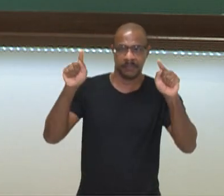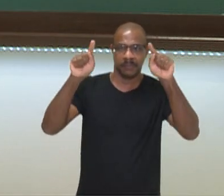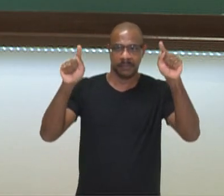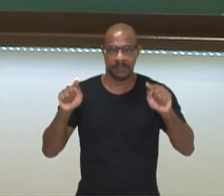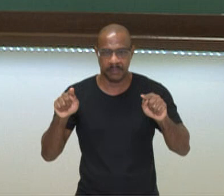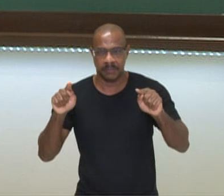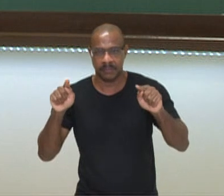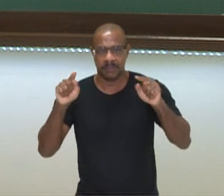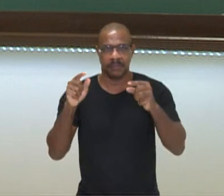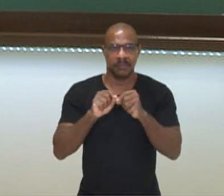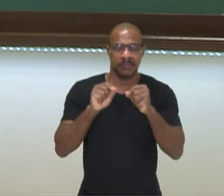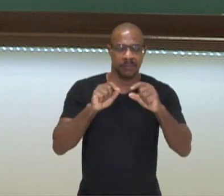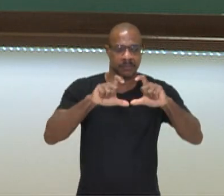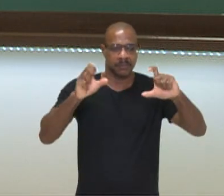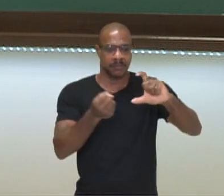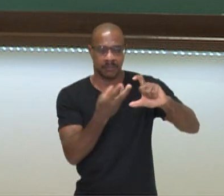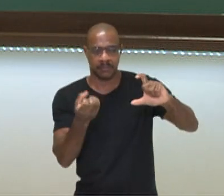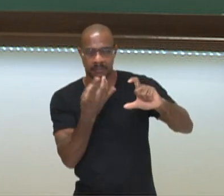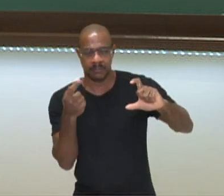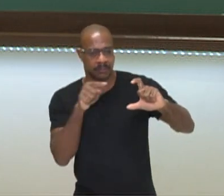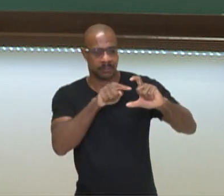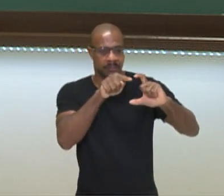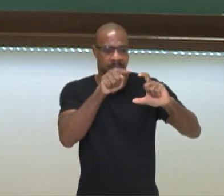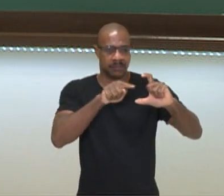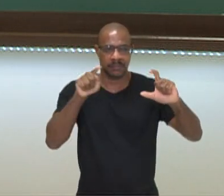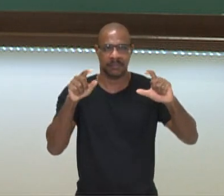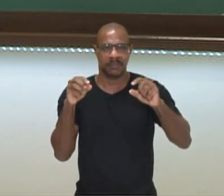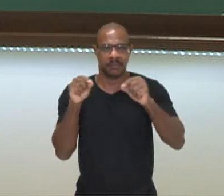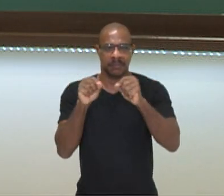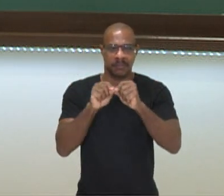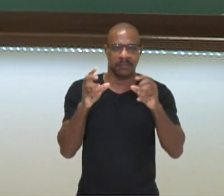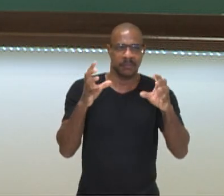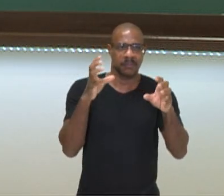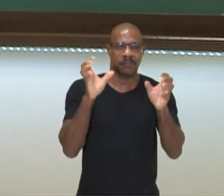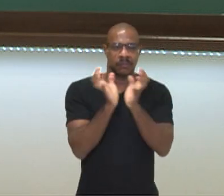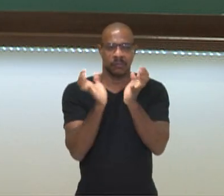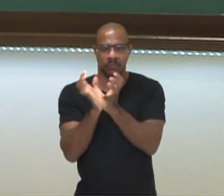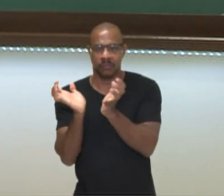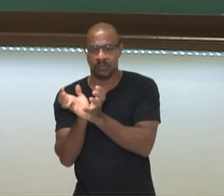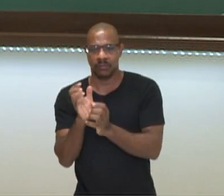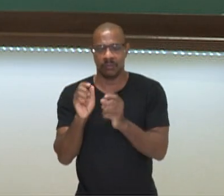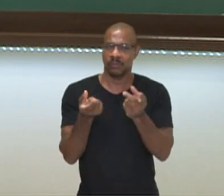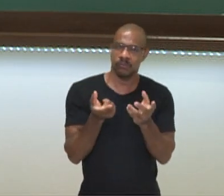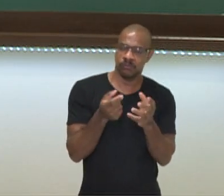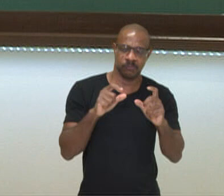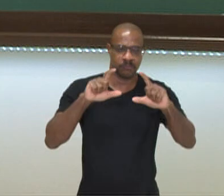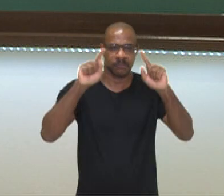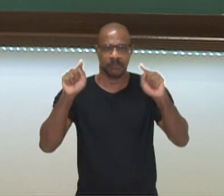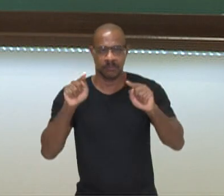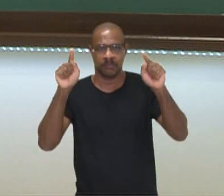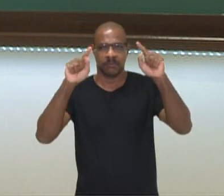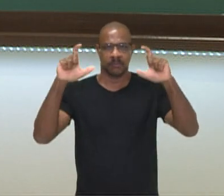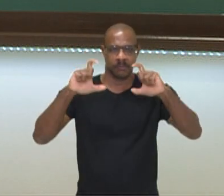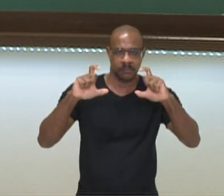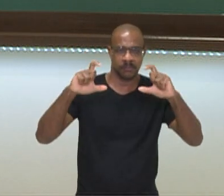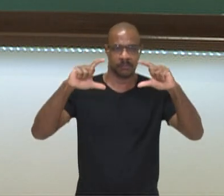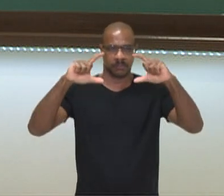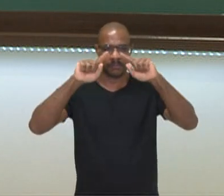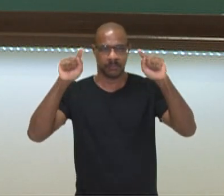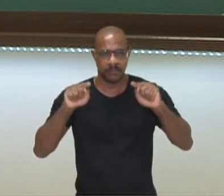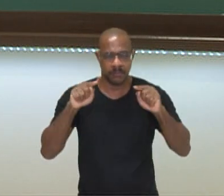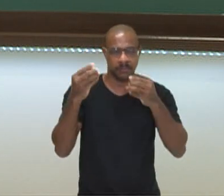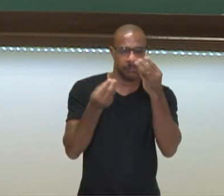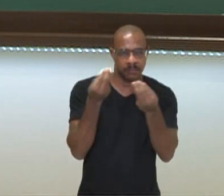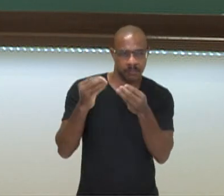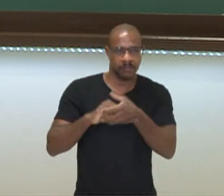aquelas operações que estão ali dentro, estão agrupadas com esse sinal de associação, eu vou olhar aquelas operações por primeiro. Mas se eu